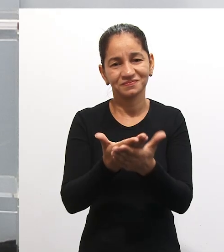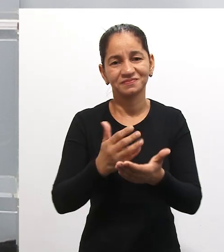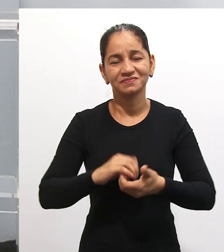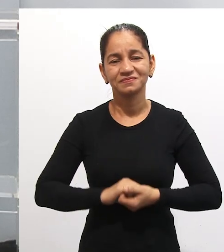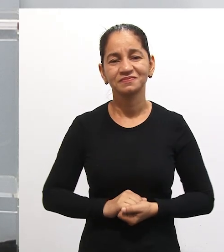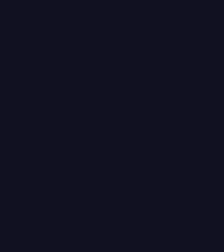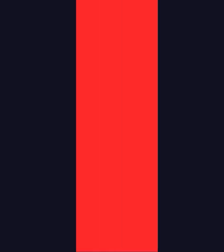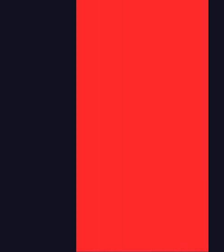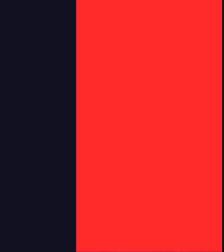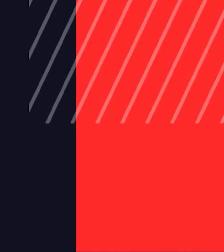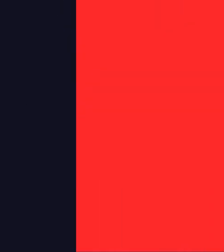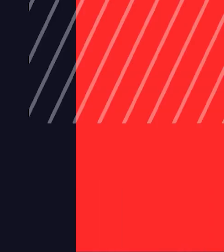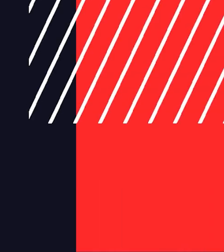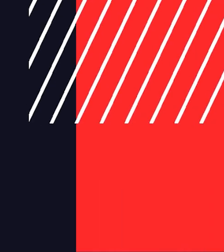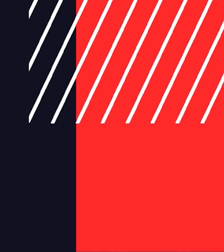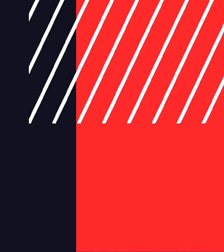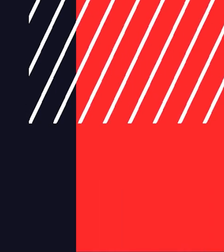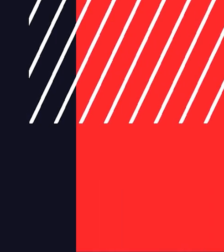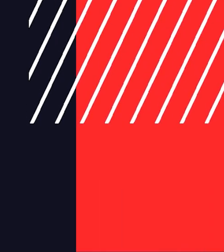estudos.